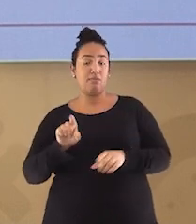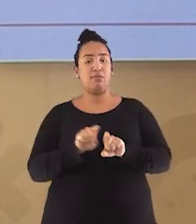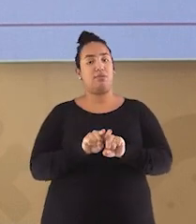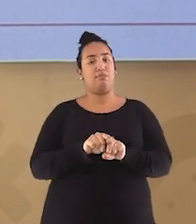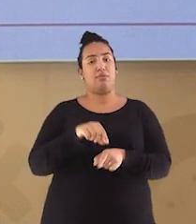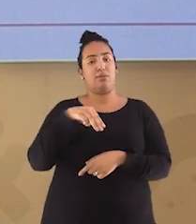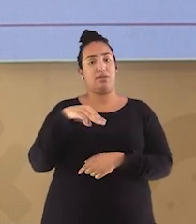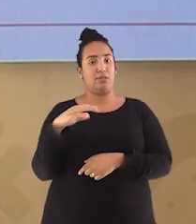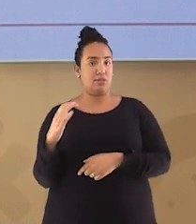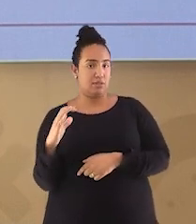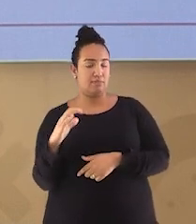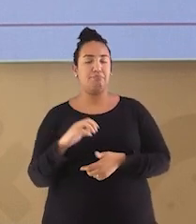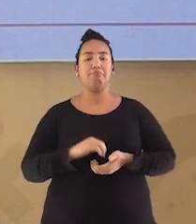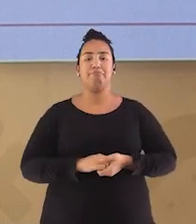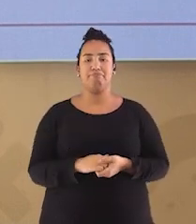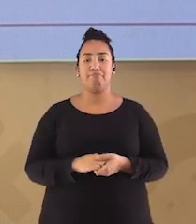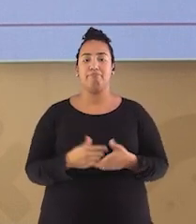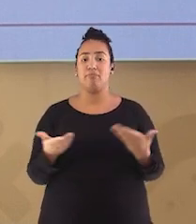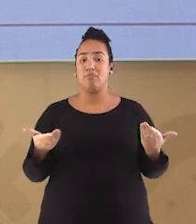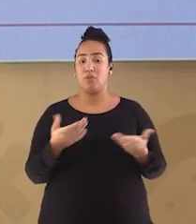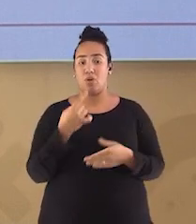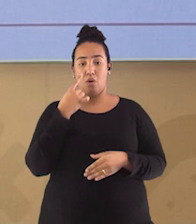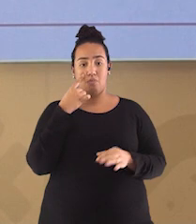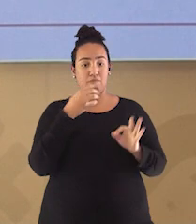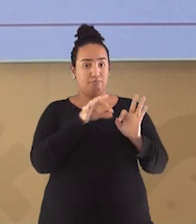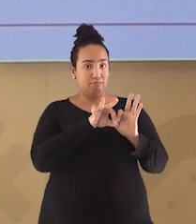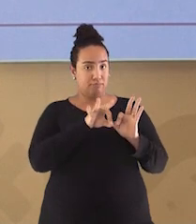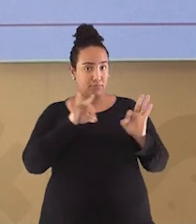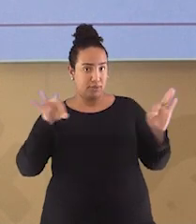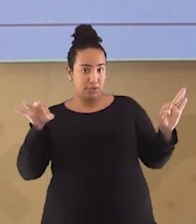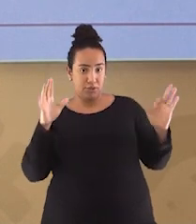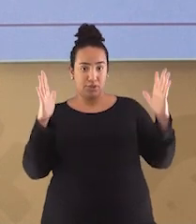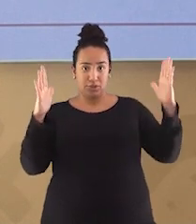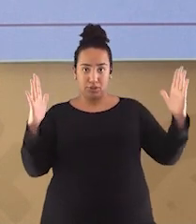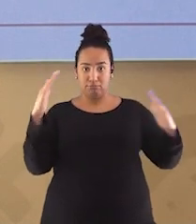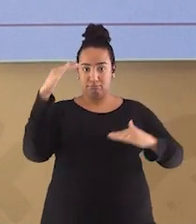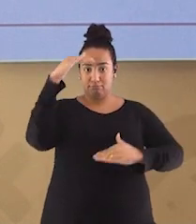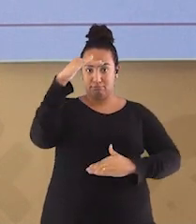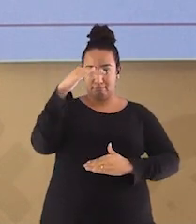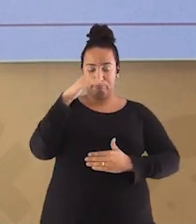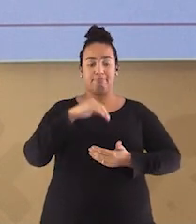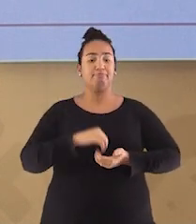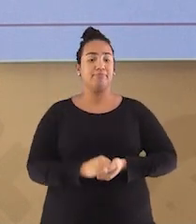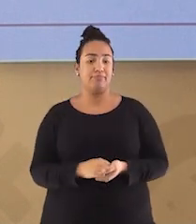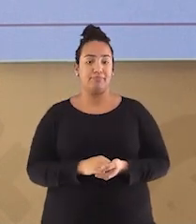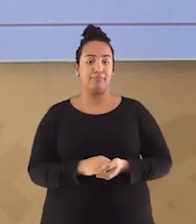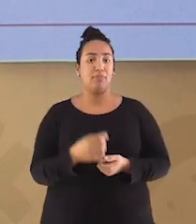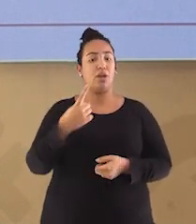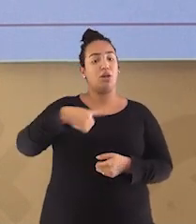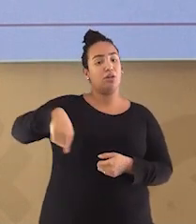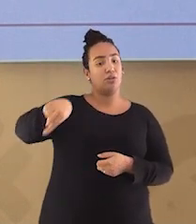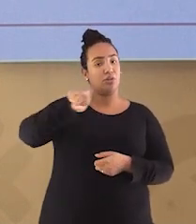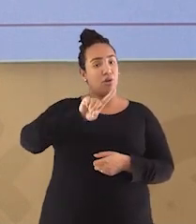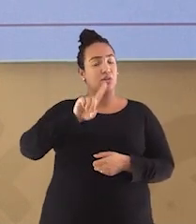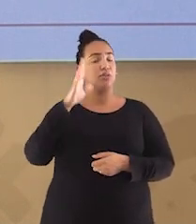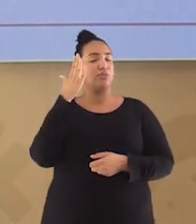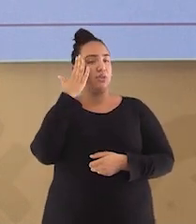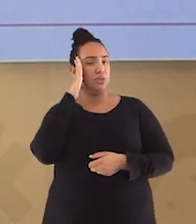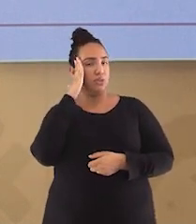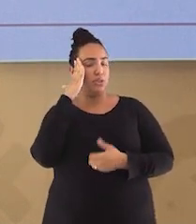vamos aqui medir os lados da tela para nós podermos mais à frente